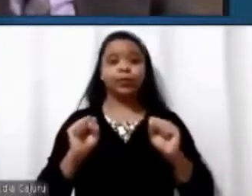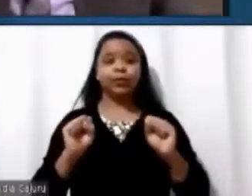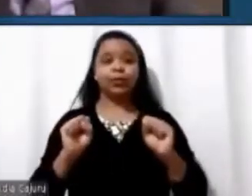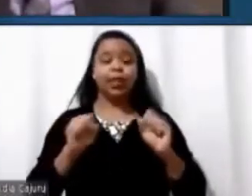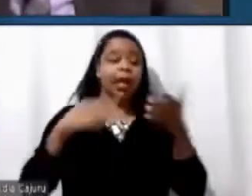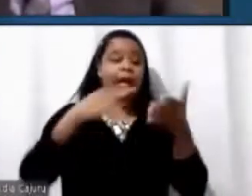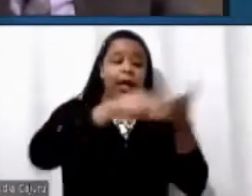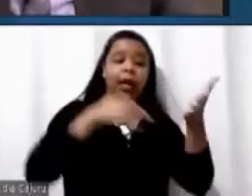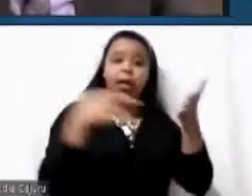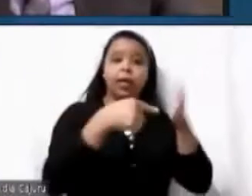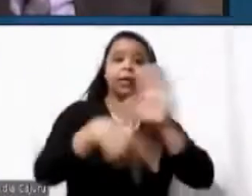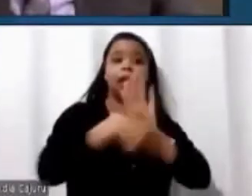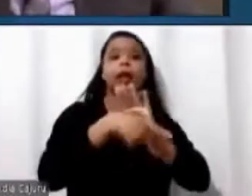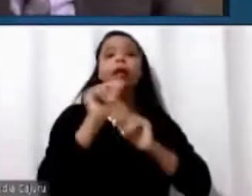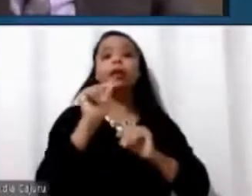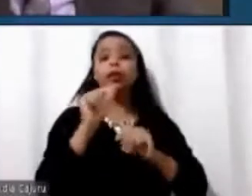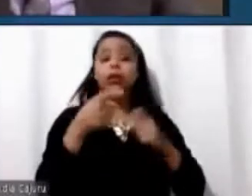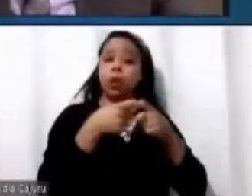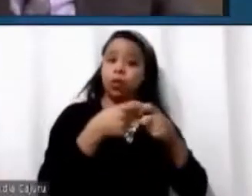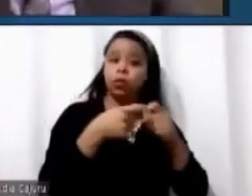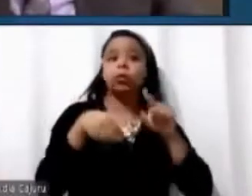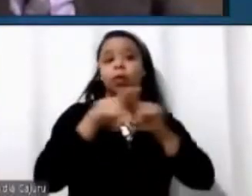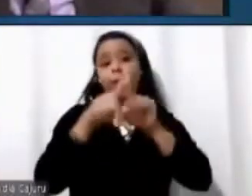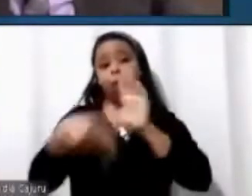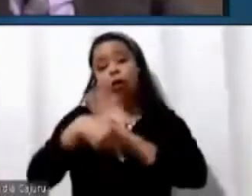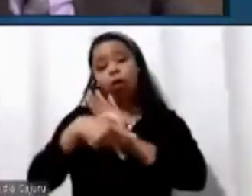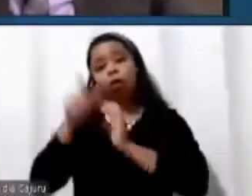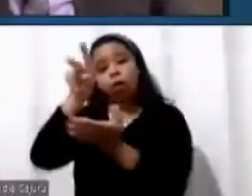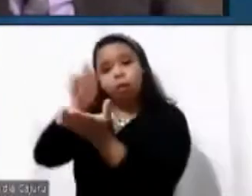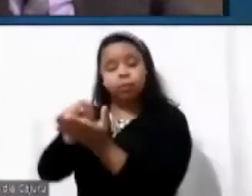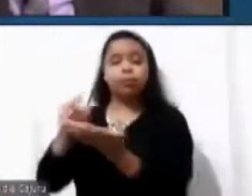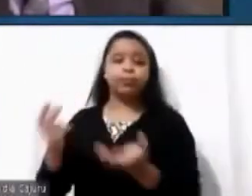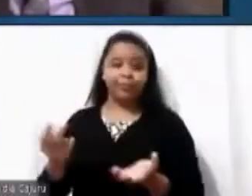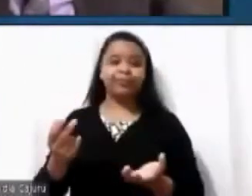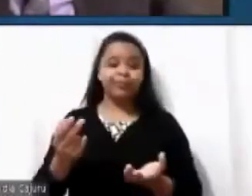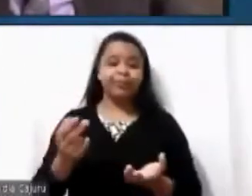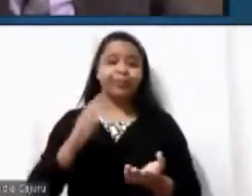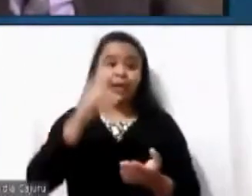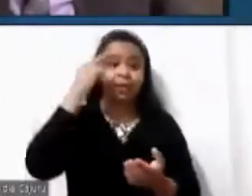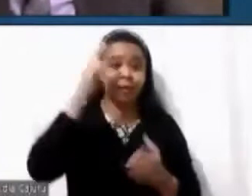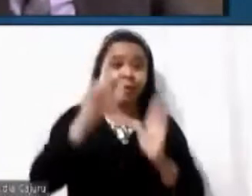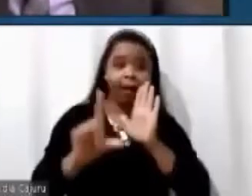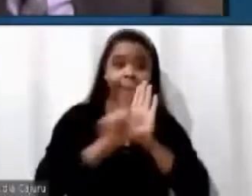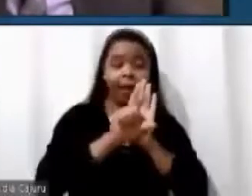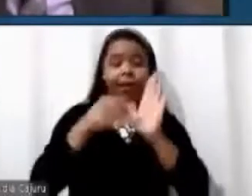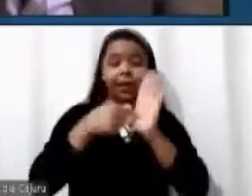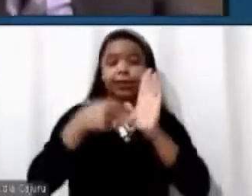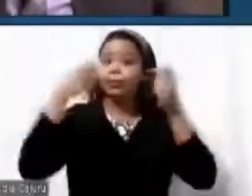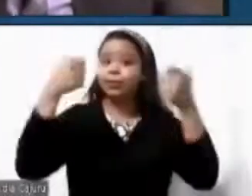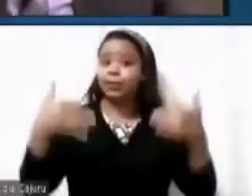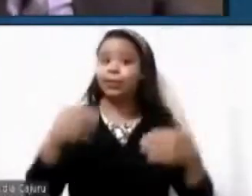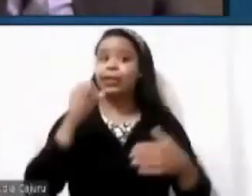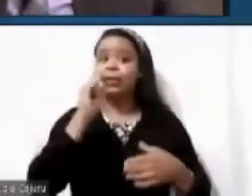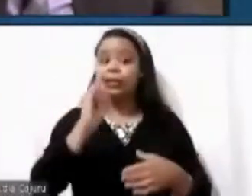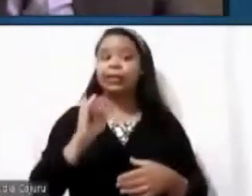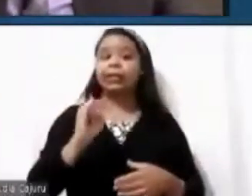e no enunciado 66 disse que poderá constituir quebra de confiança passiva de condenação por dano a recusa